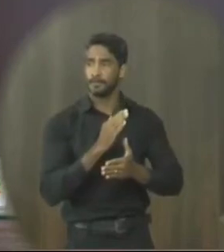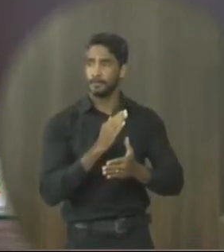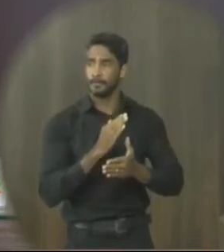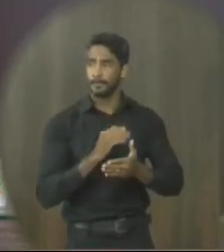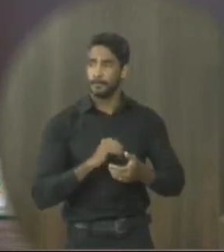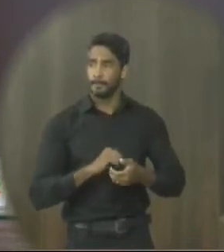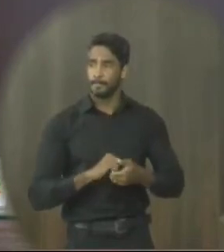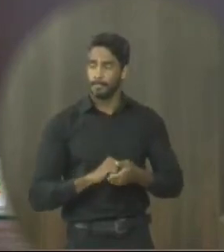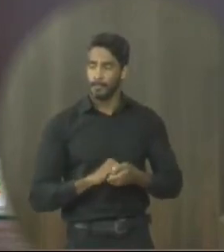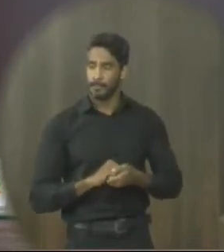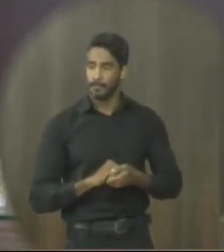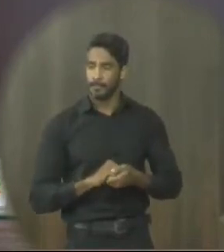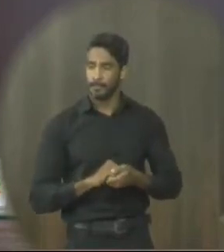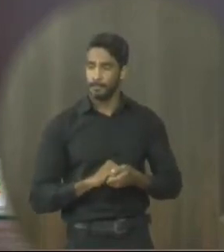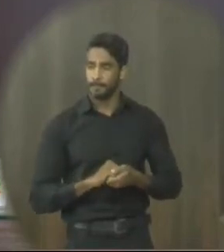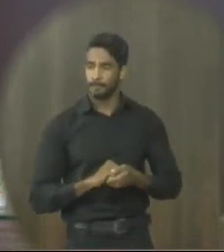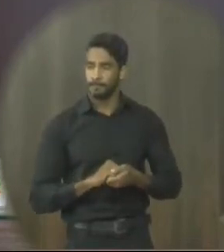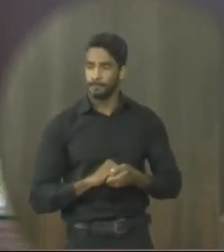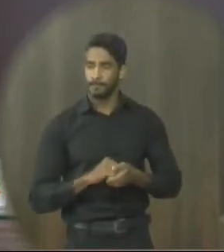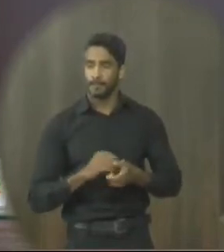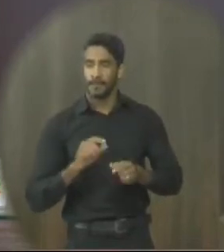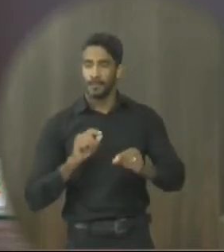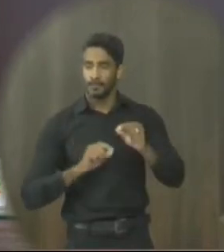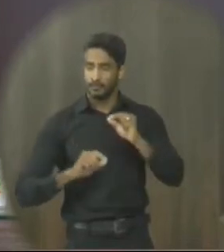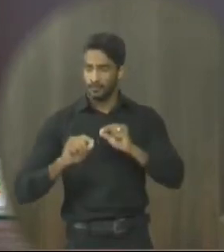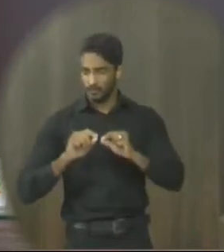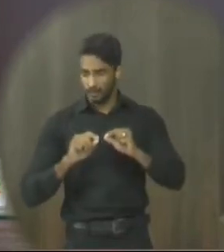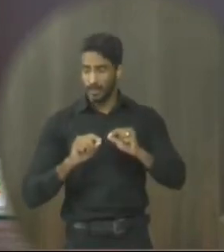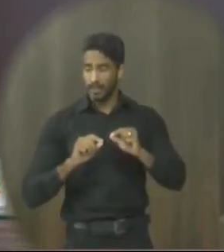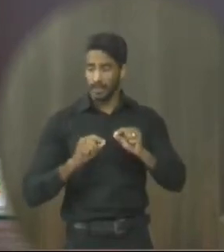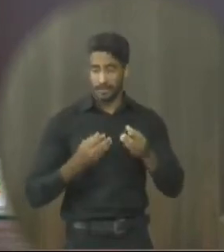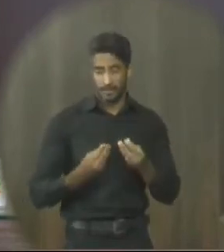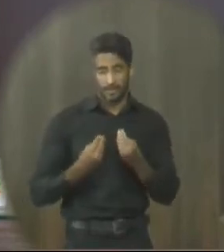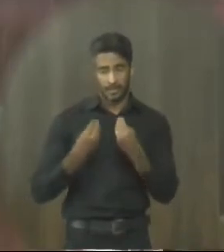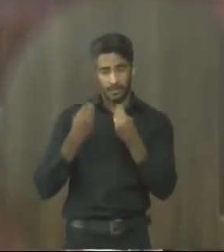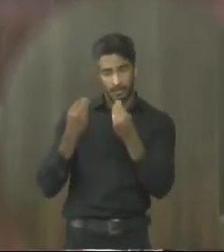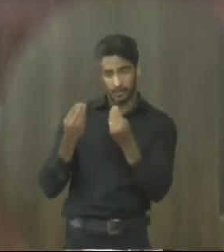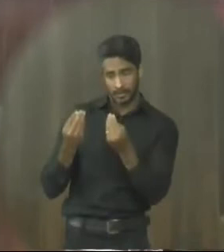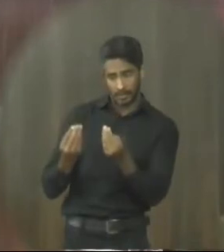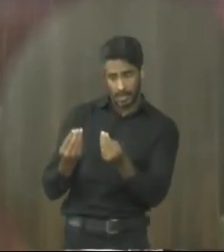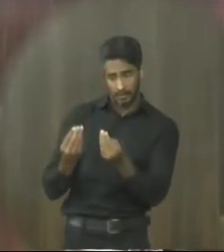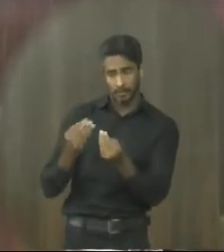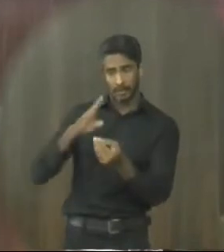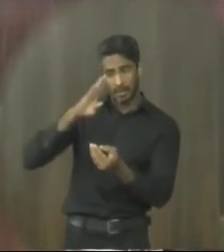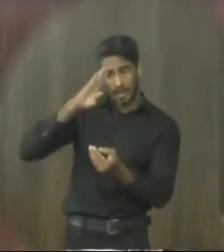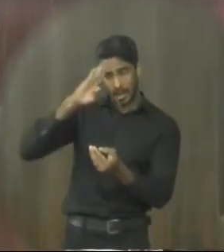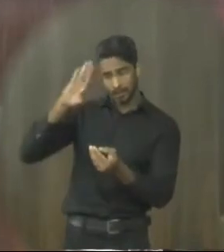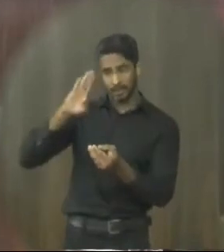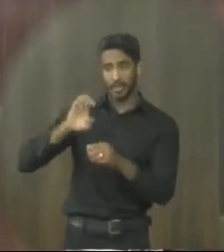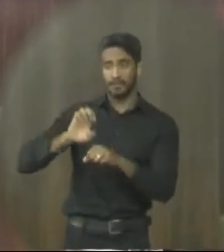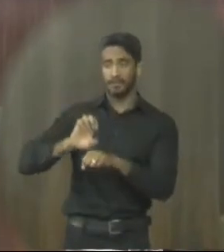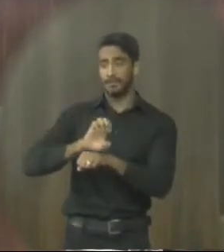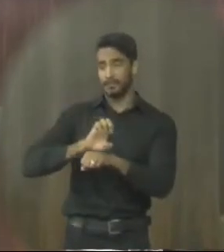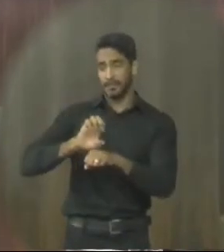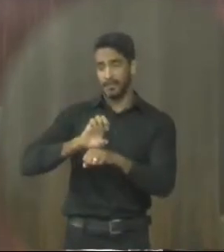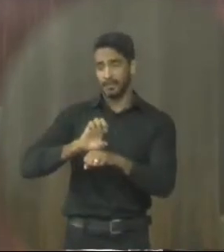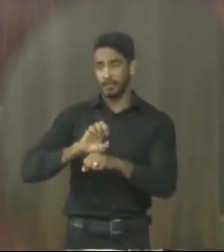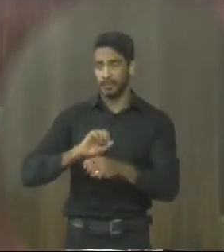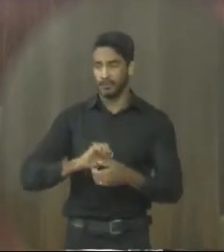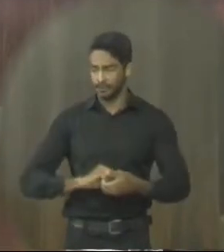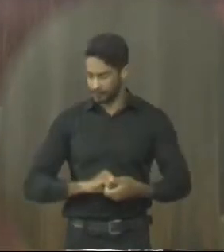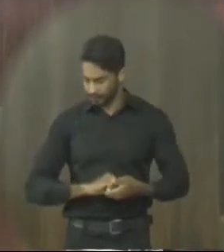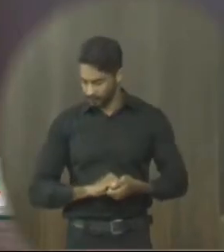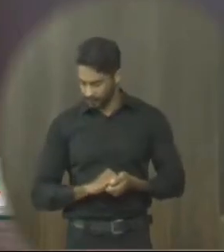está de acordo com o aprovado, a fim de que, nessa forma, seja encaminhada ao chefe do Poder Executivo para a